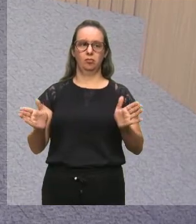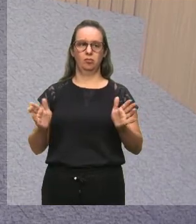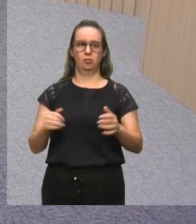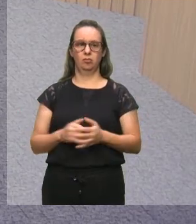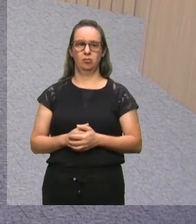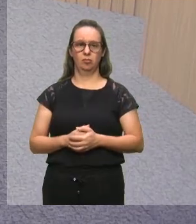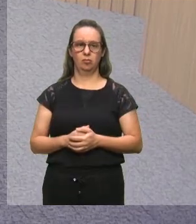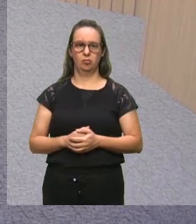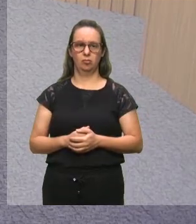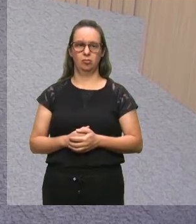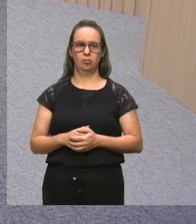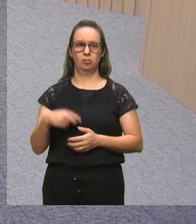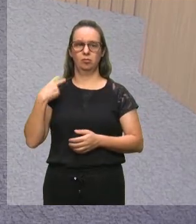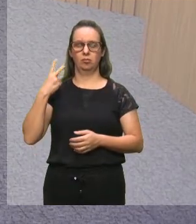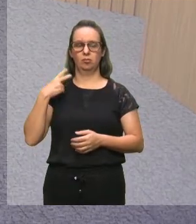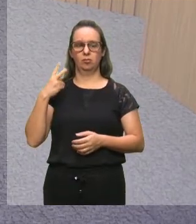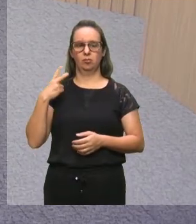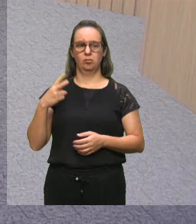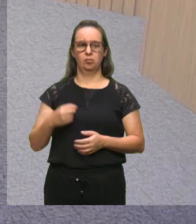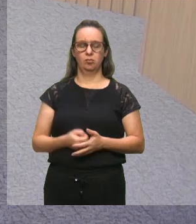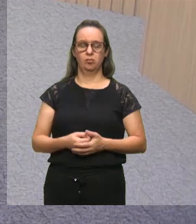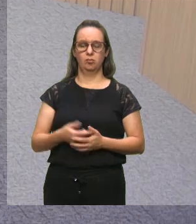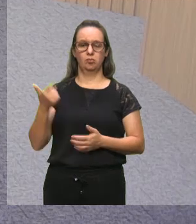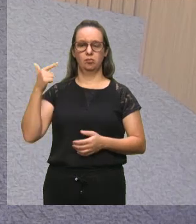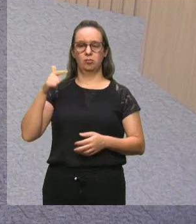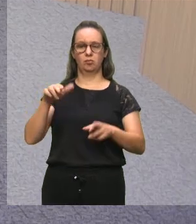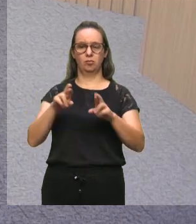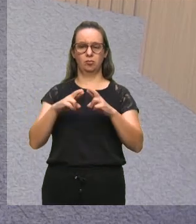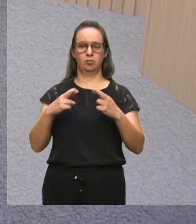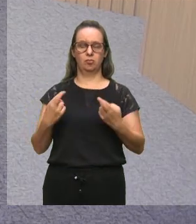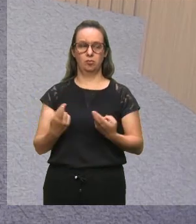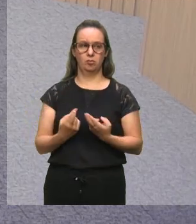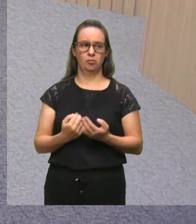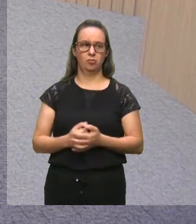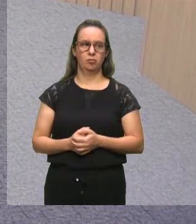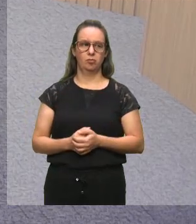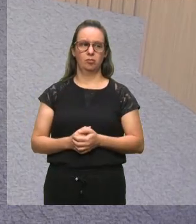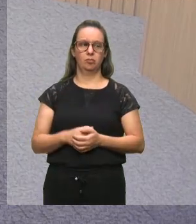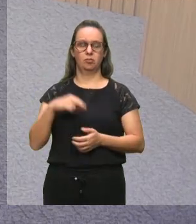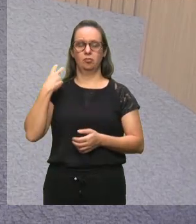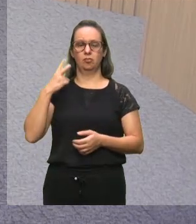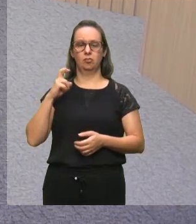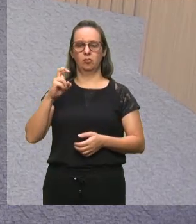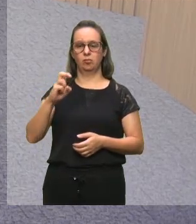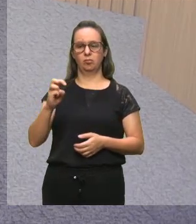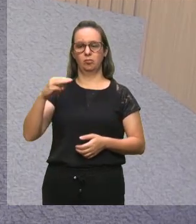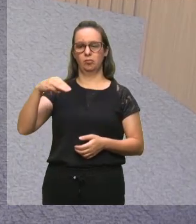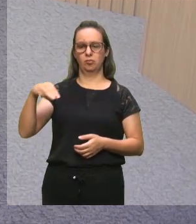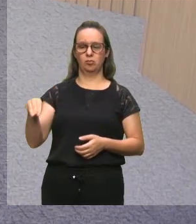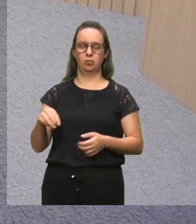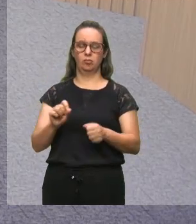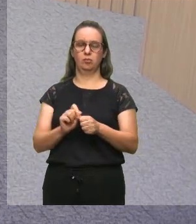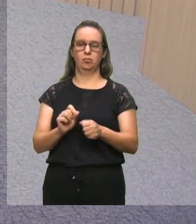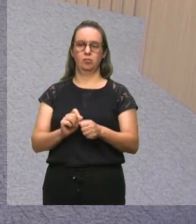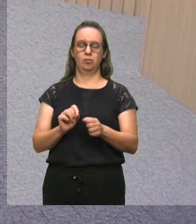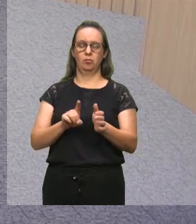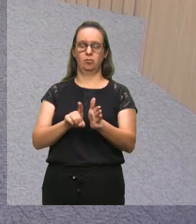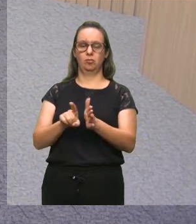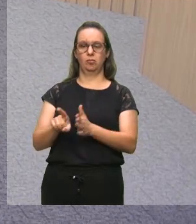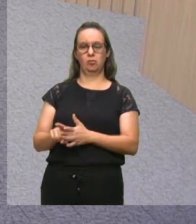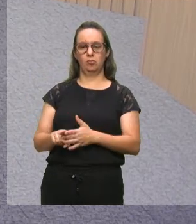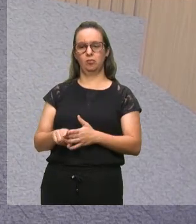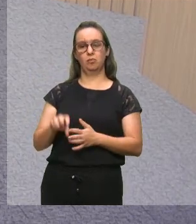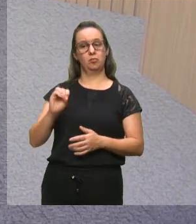palavras pelos vereadores. Dando prosseguimento à audiência, os vereadores dispõem de 5 minutos para formular perguntas ou